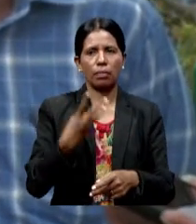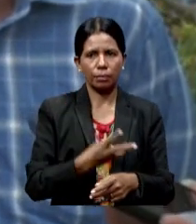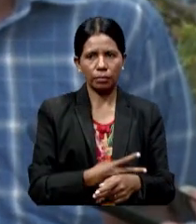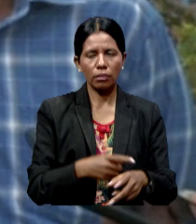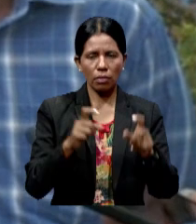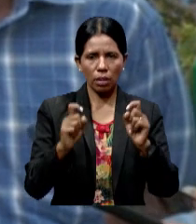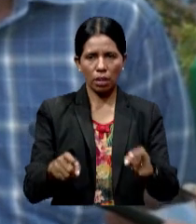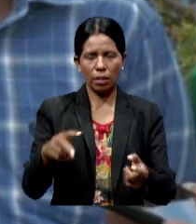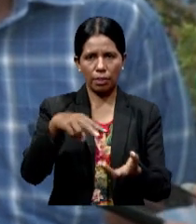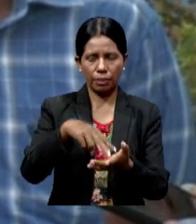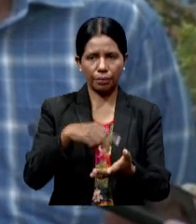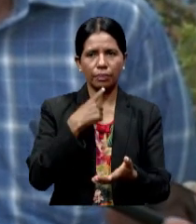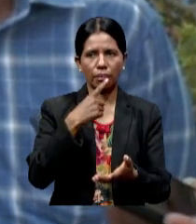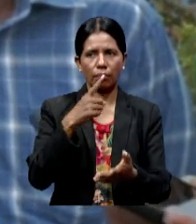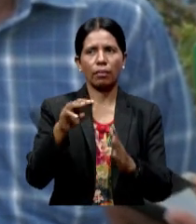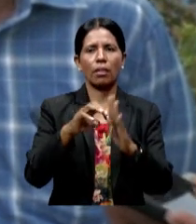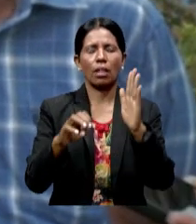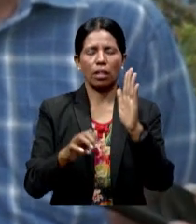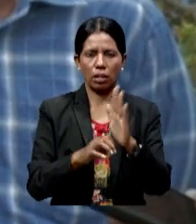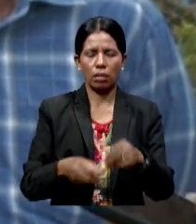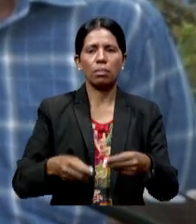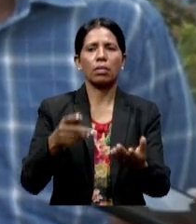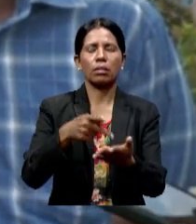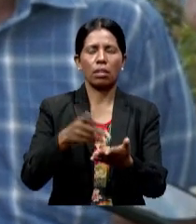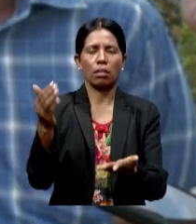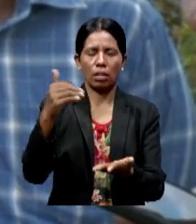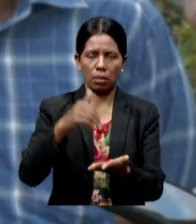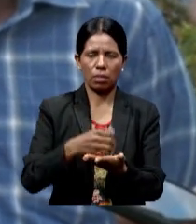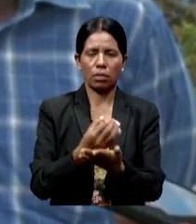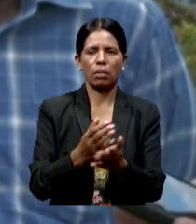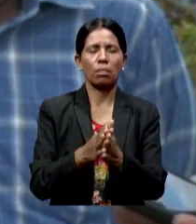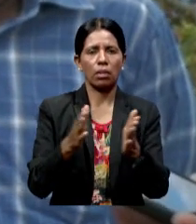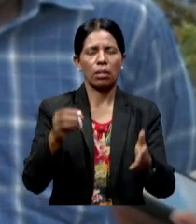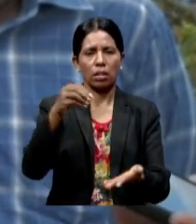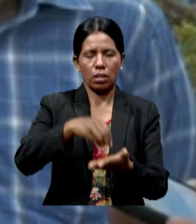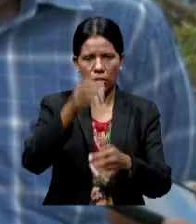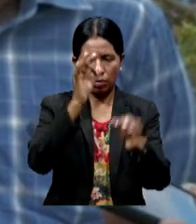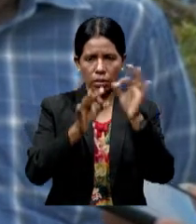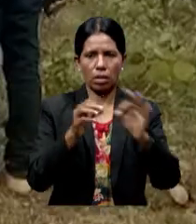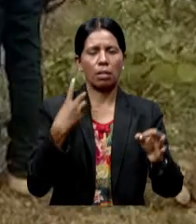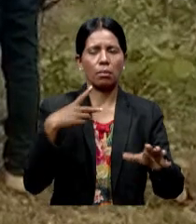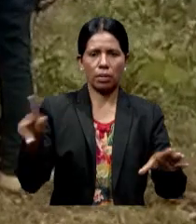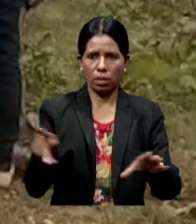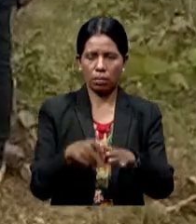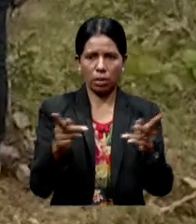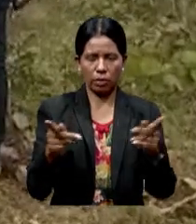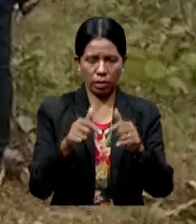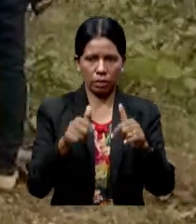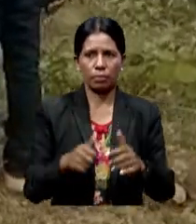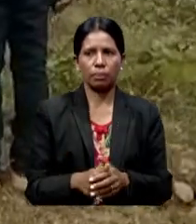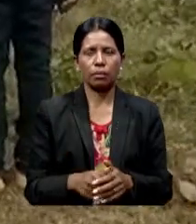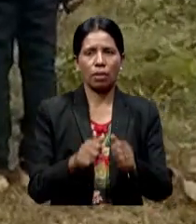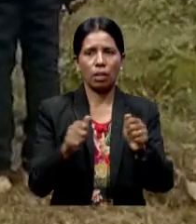teng instalasaun den sobo istaru teng kompensi vera fale osan bebot antau fo garantia ida nema kami marka presenza ne tamane adjunto